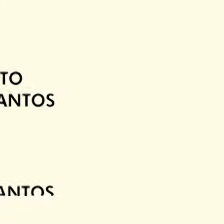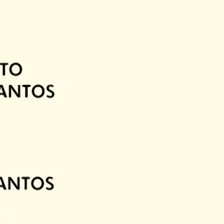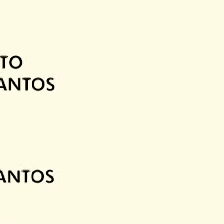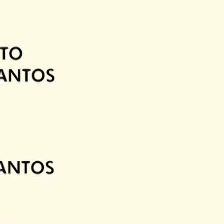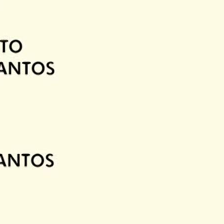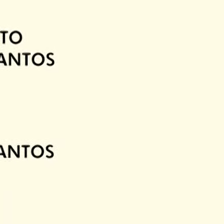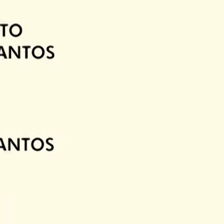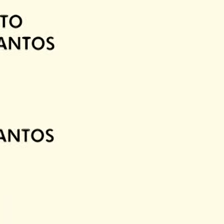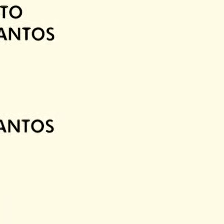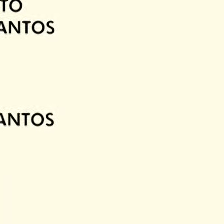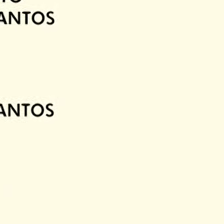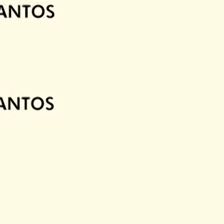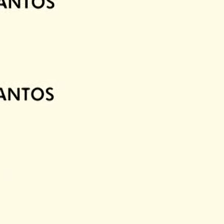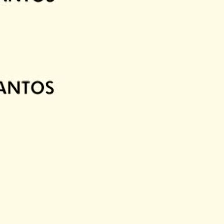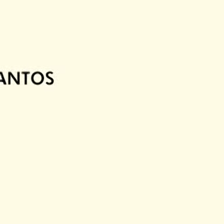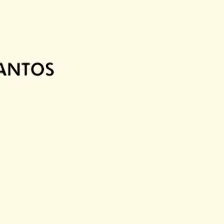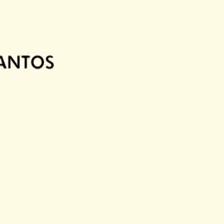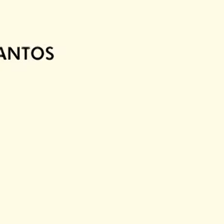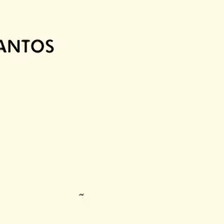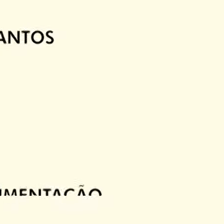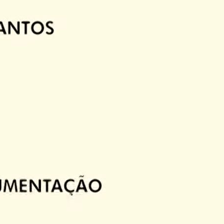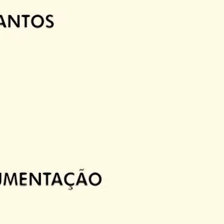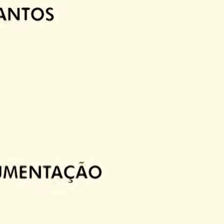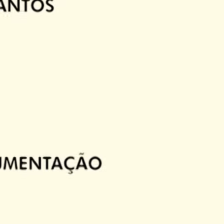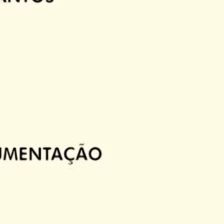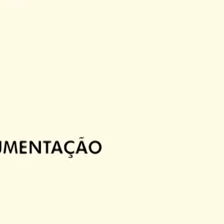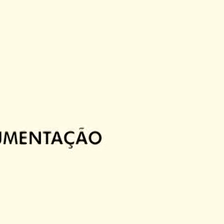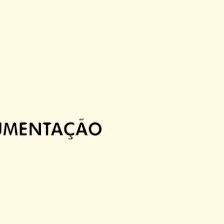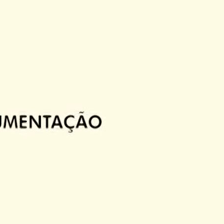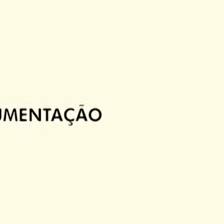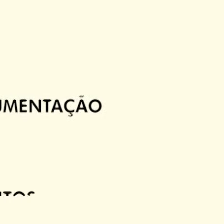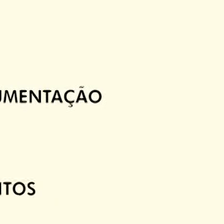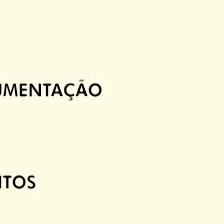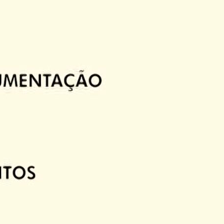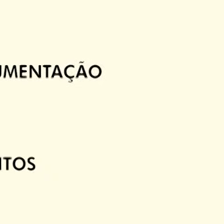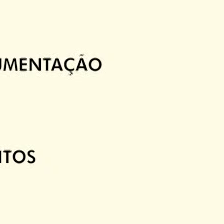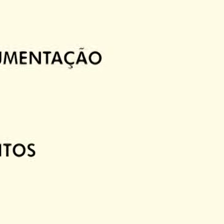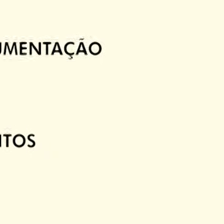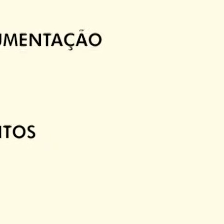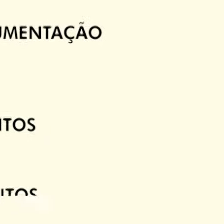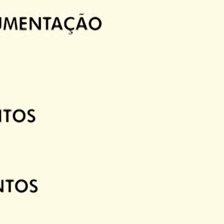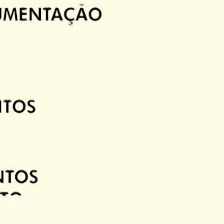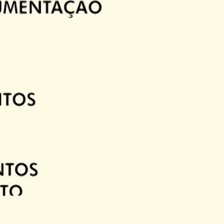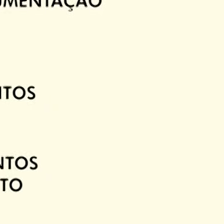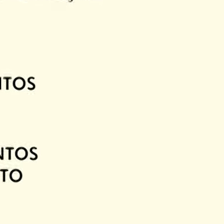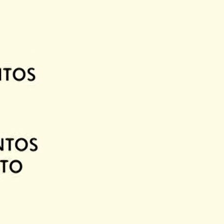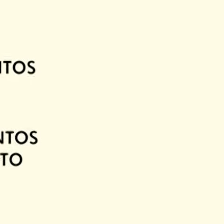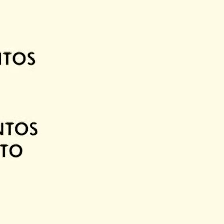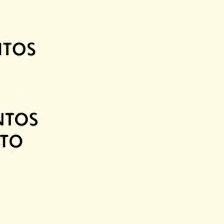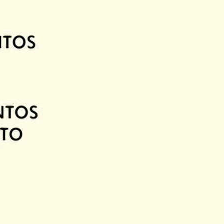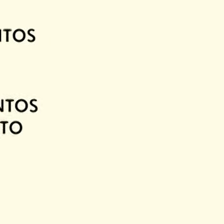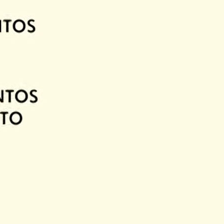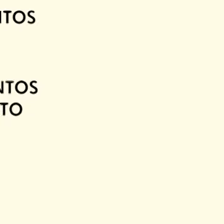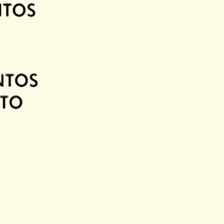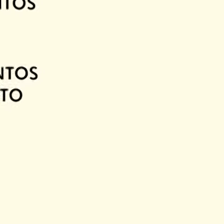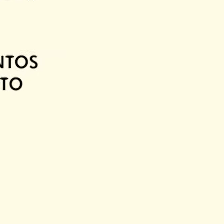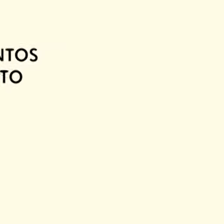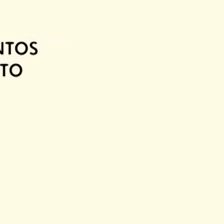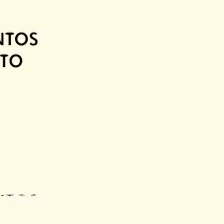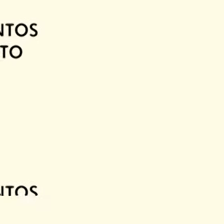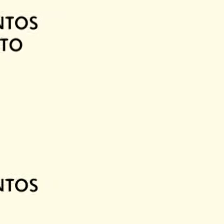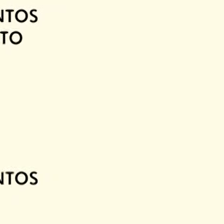Esperança. Possibilidade. Um lar. E amizade. Sonho. Oportunidade. Trabalho.